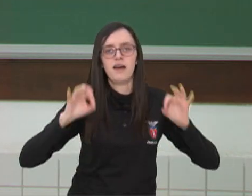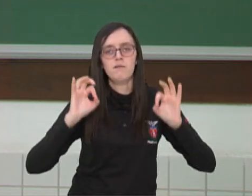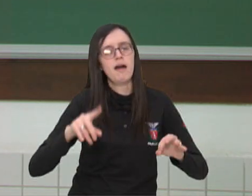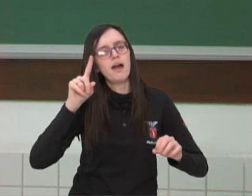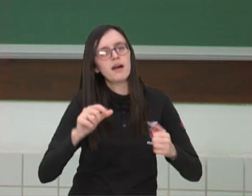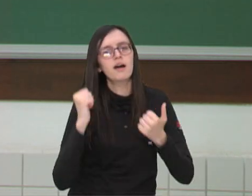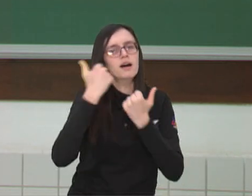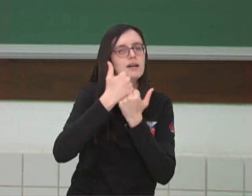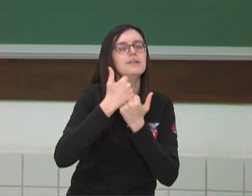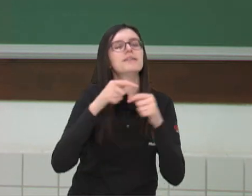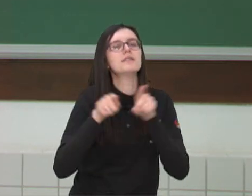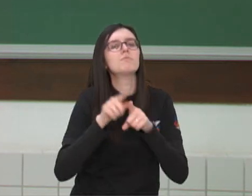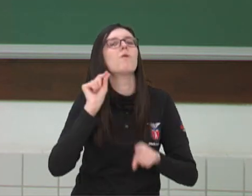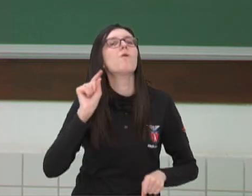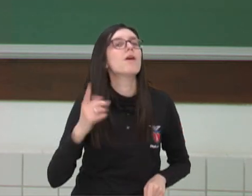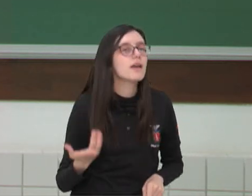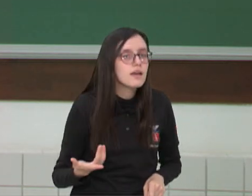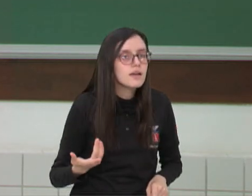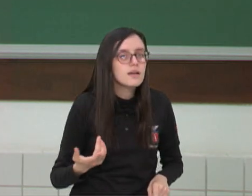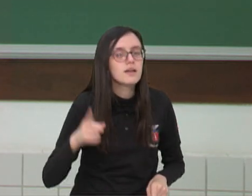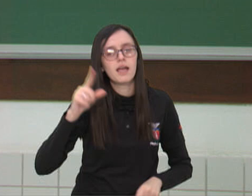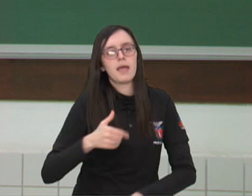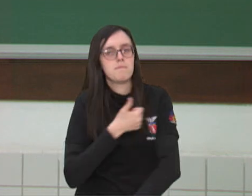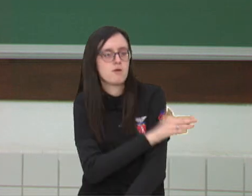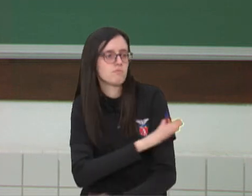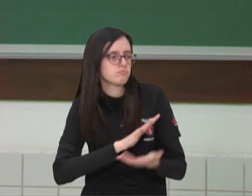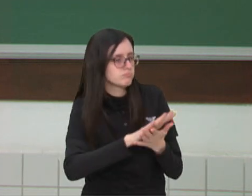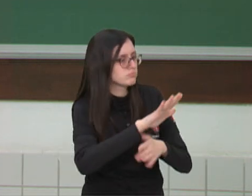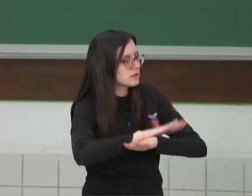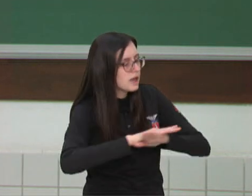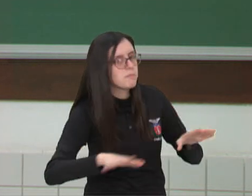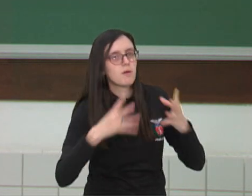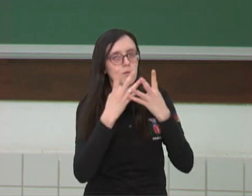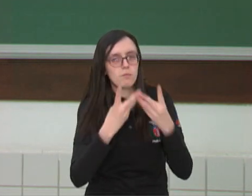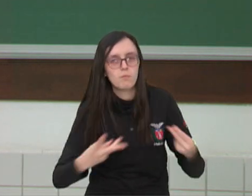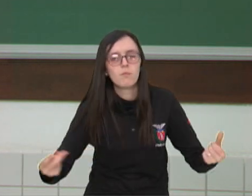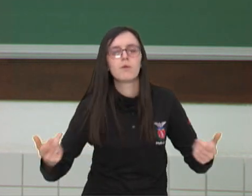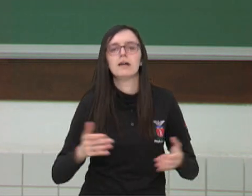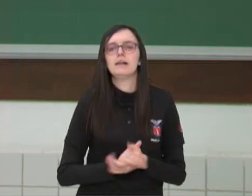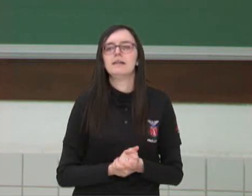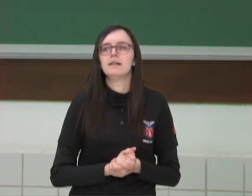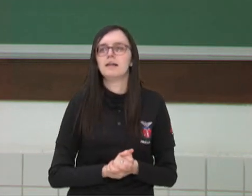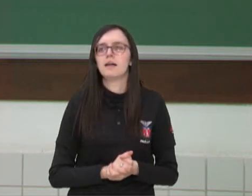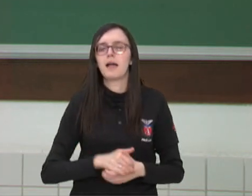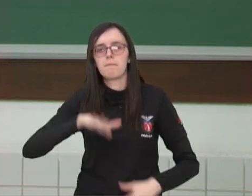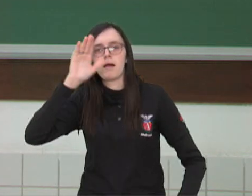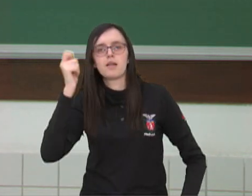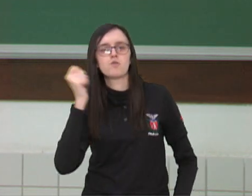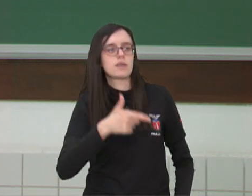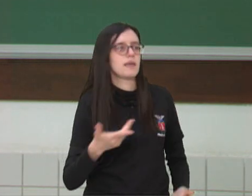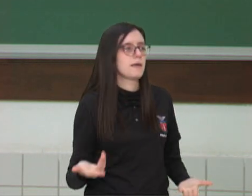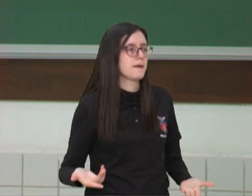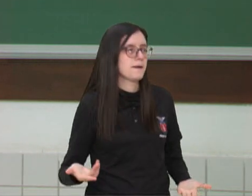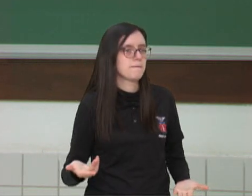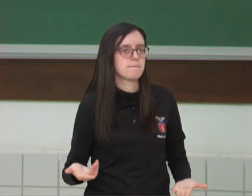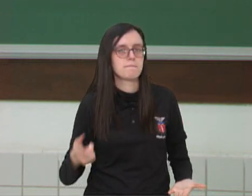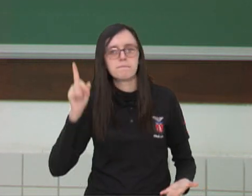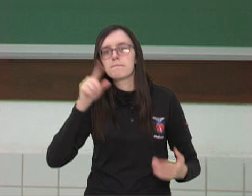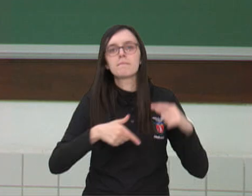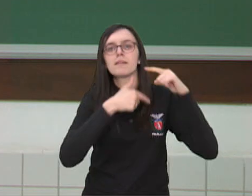isso substitui, inclusive, o preconceito. Isso fica maior do que o preconceito, fica maior do que